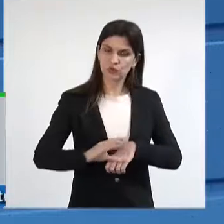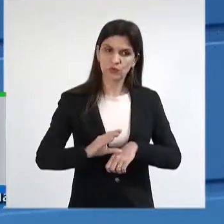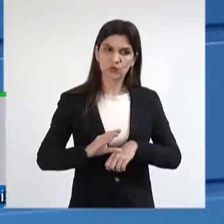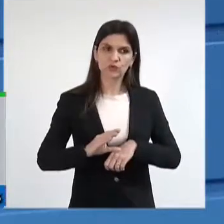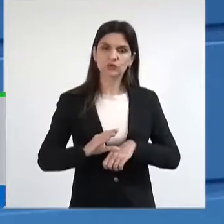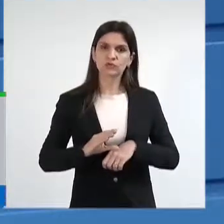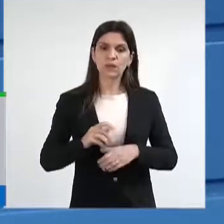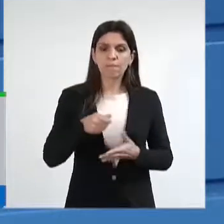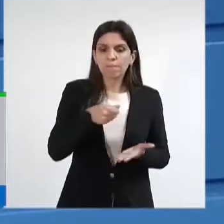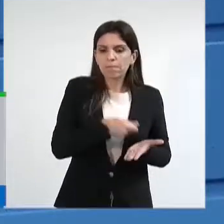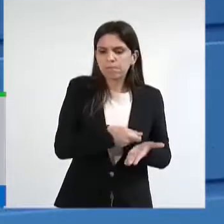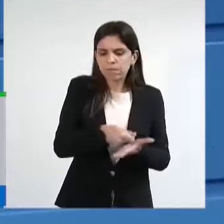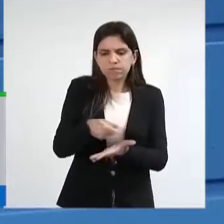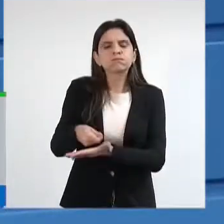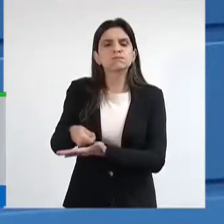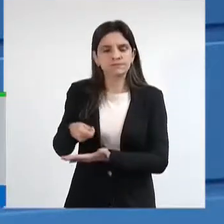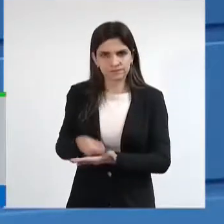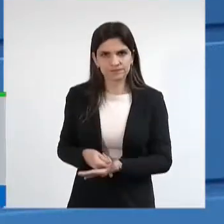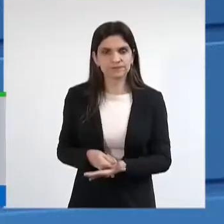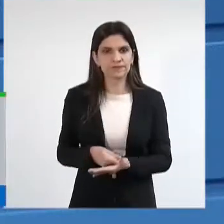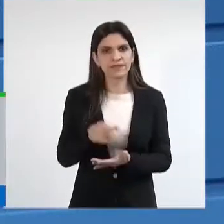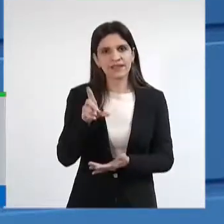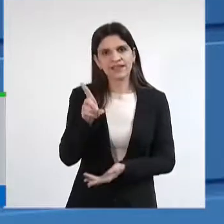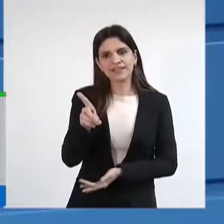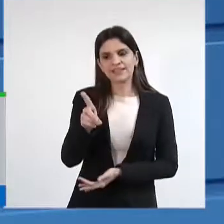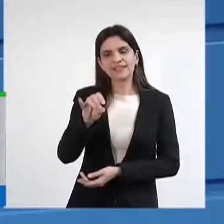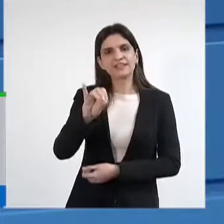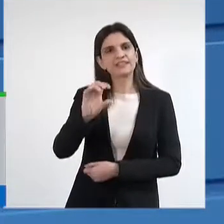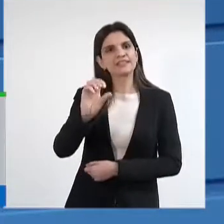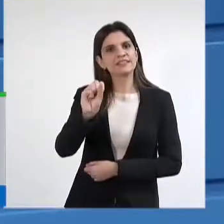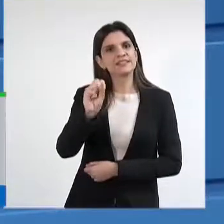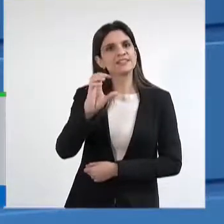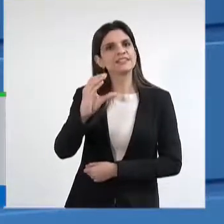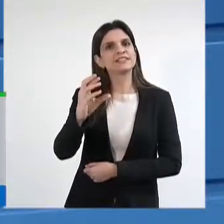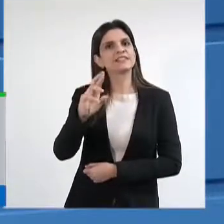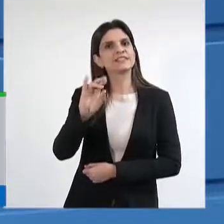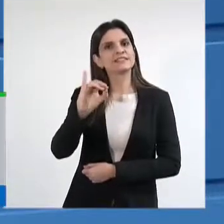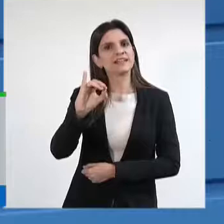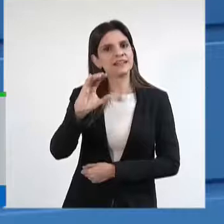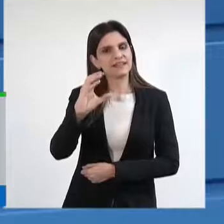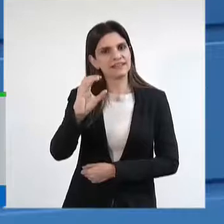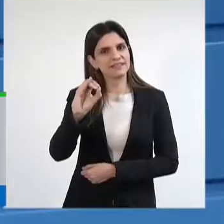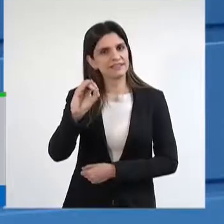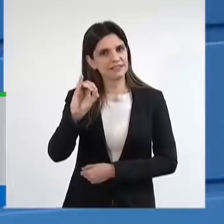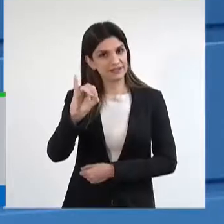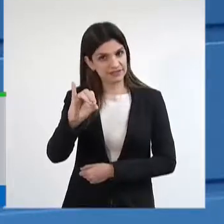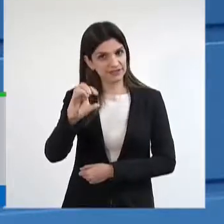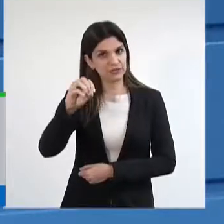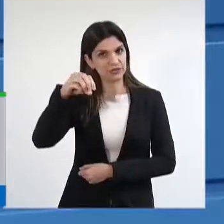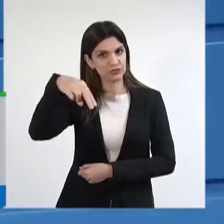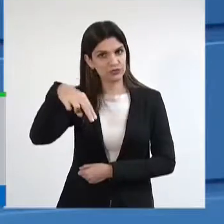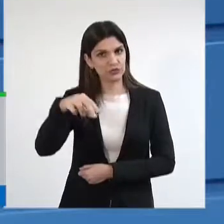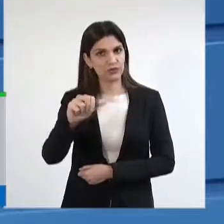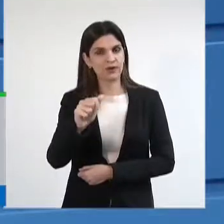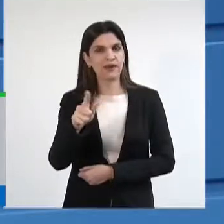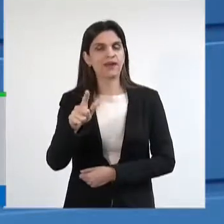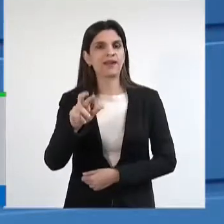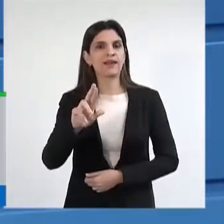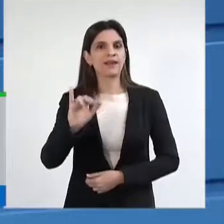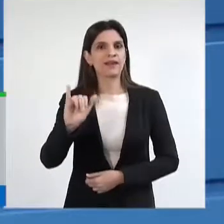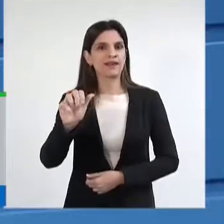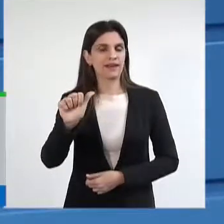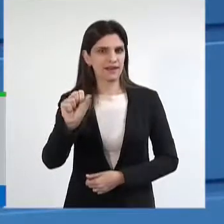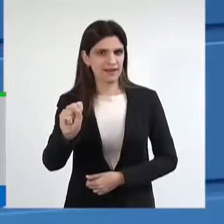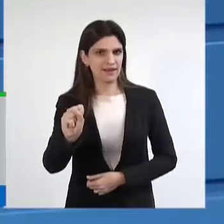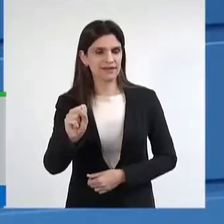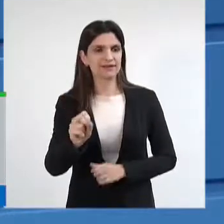pagas. As discricionárias, que são outras questões que envolvem o funcionamento da universidade,